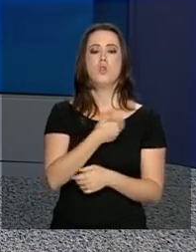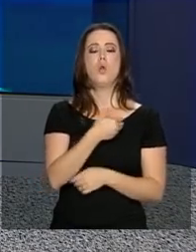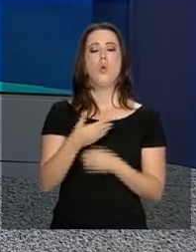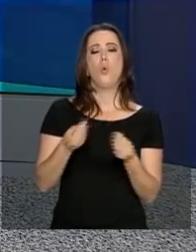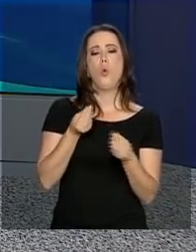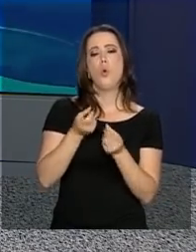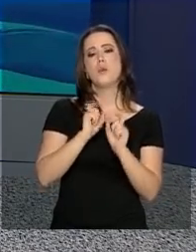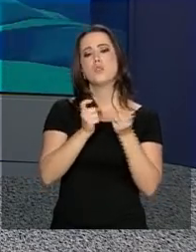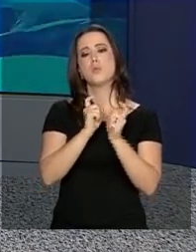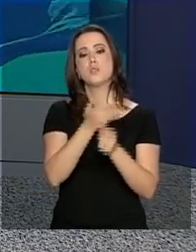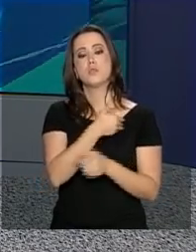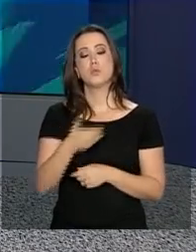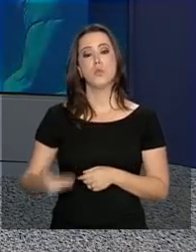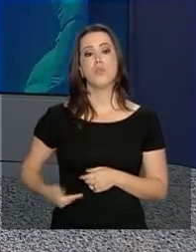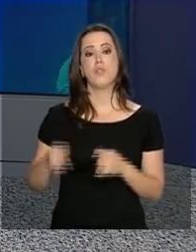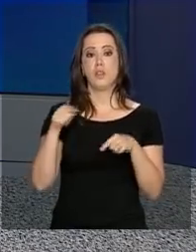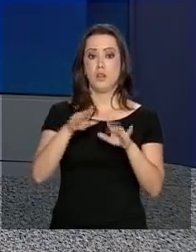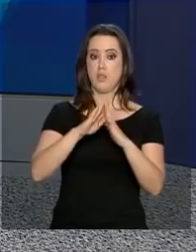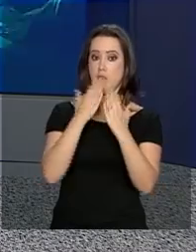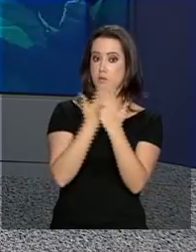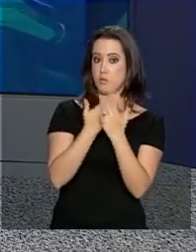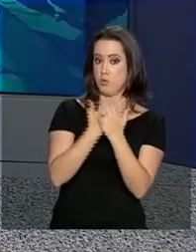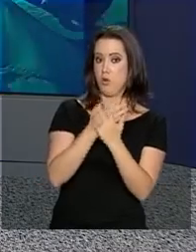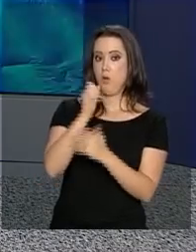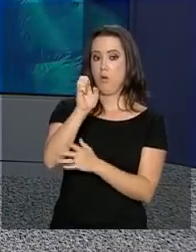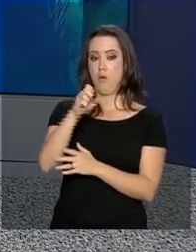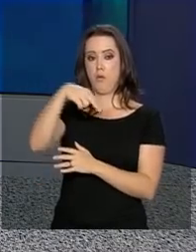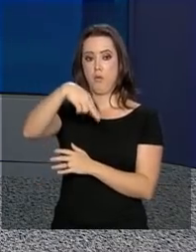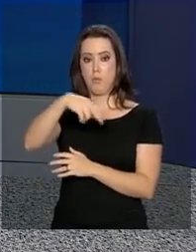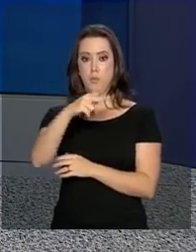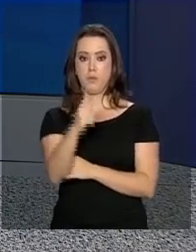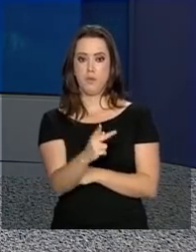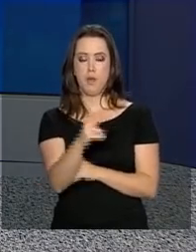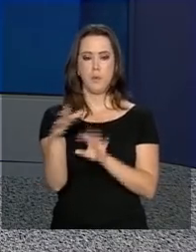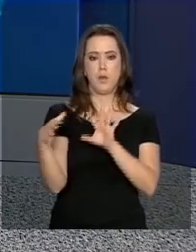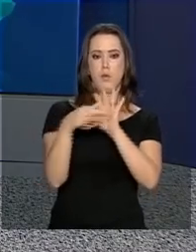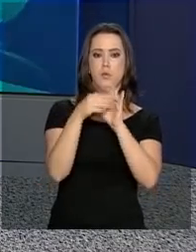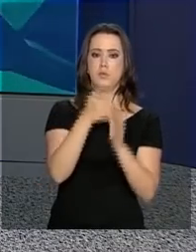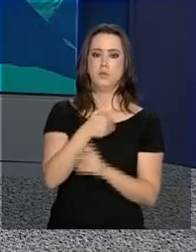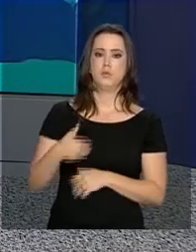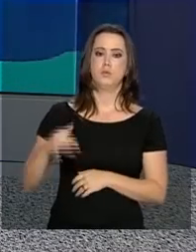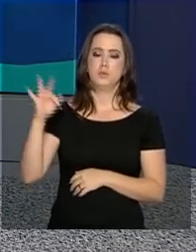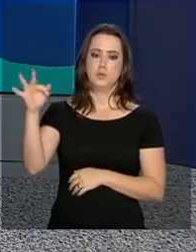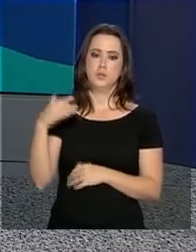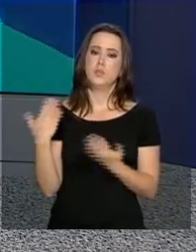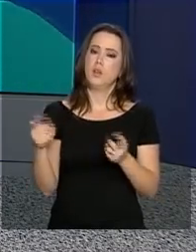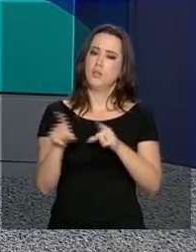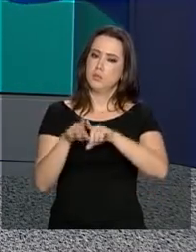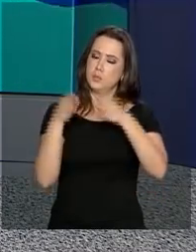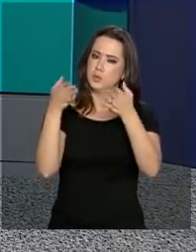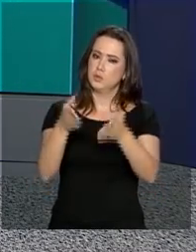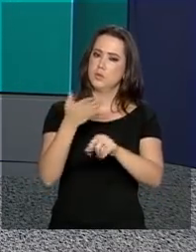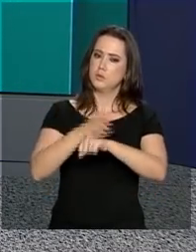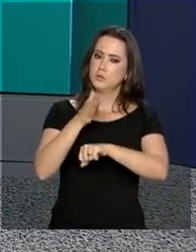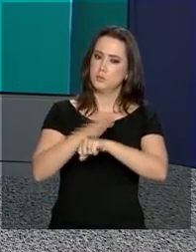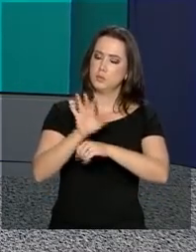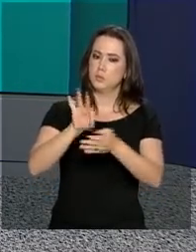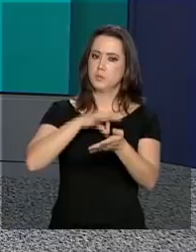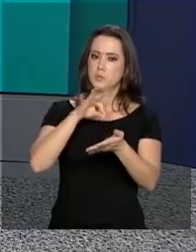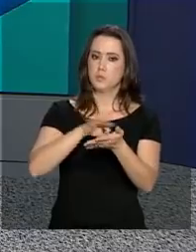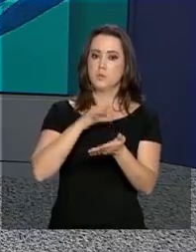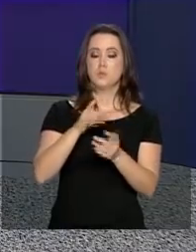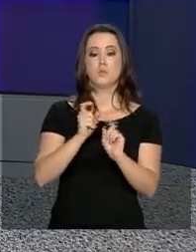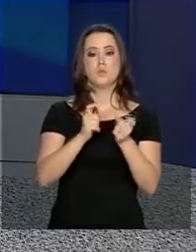governança na escola nacional de administração pública que é vinculado ao governo federal também estão sendo capacitados os